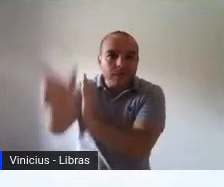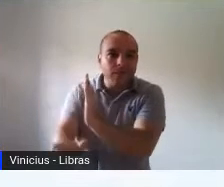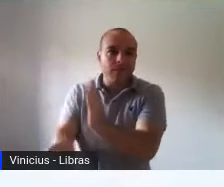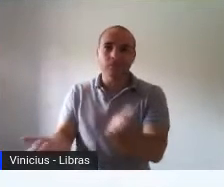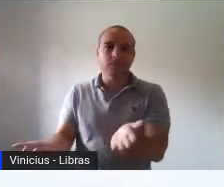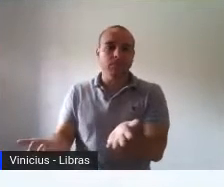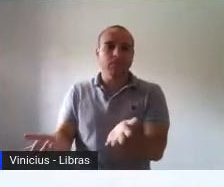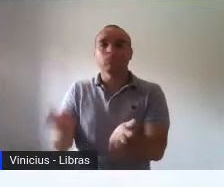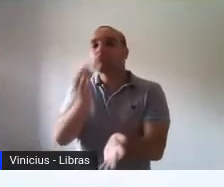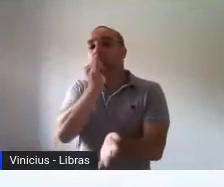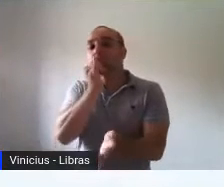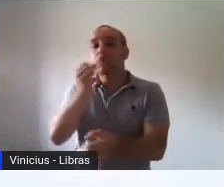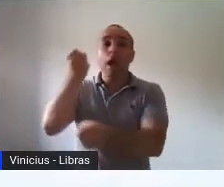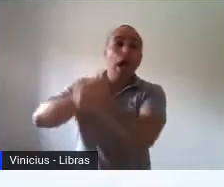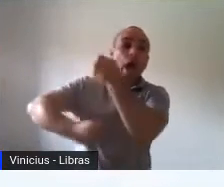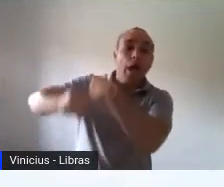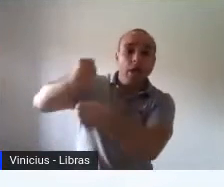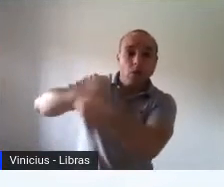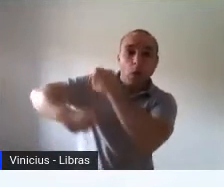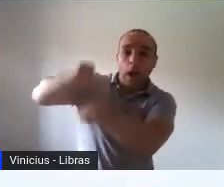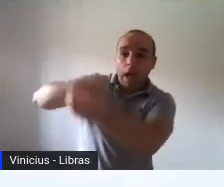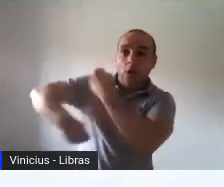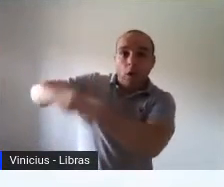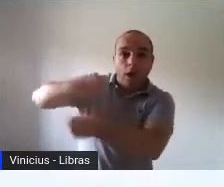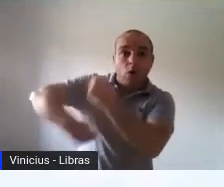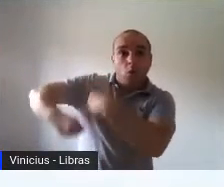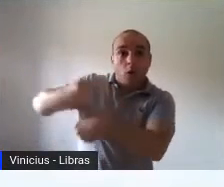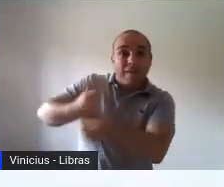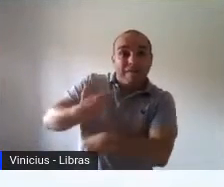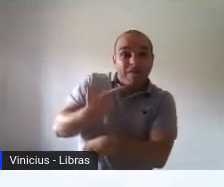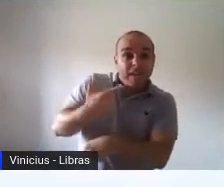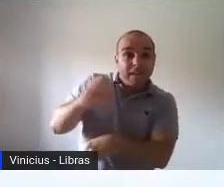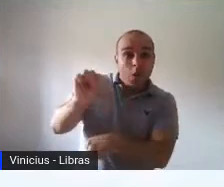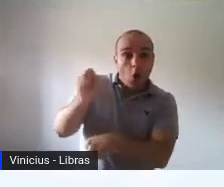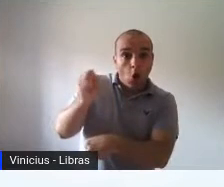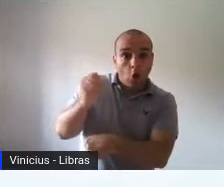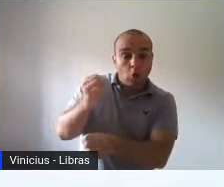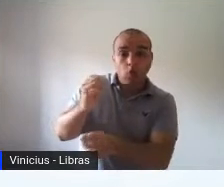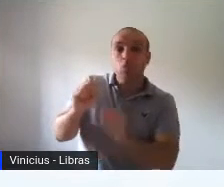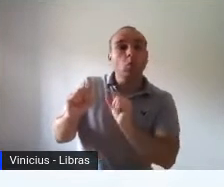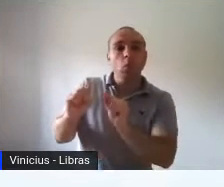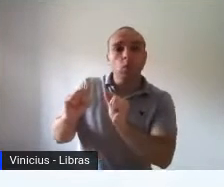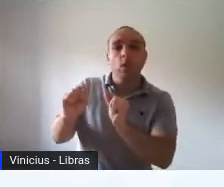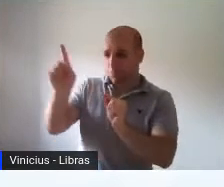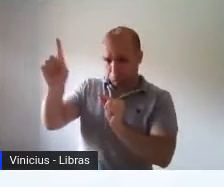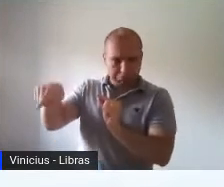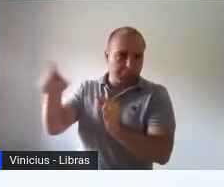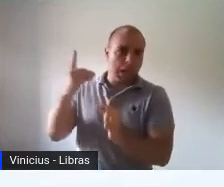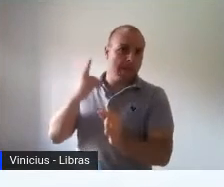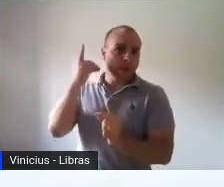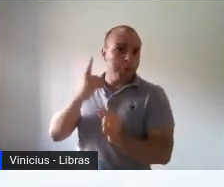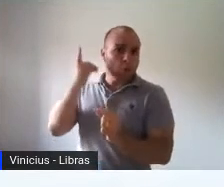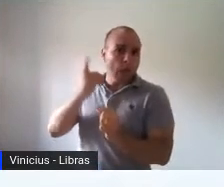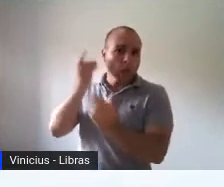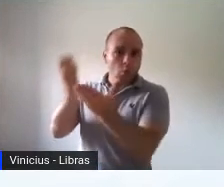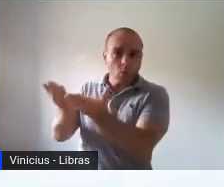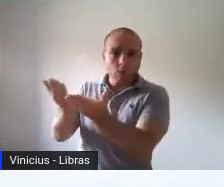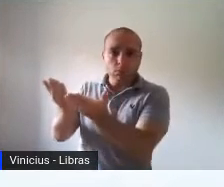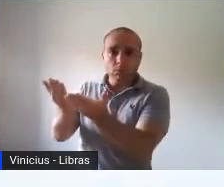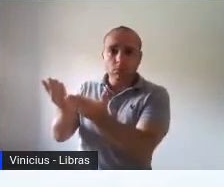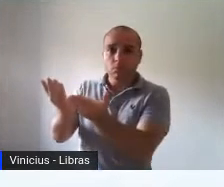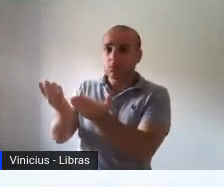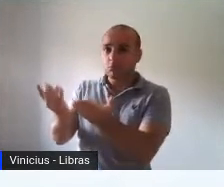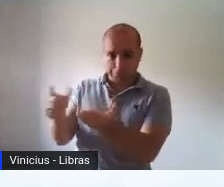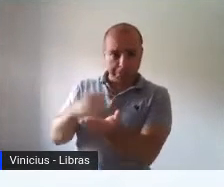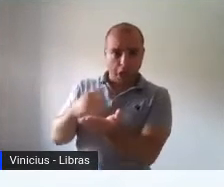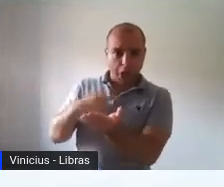E não tinha e não tem projeto para o país, né? Jogou o país na mão de um economista que não tem experiência